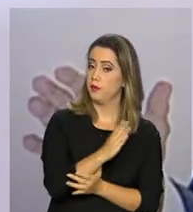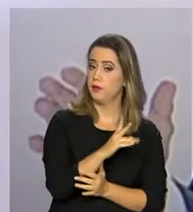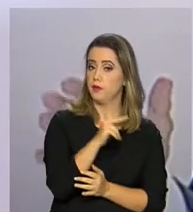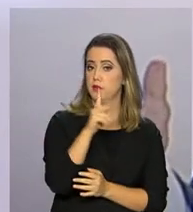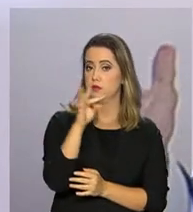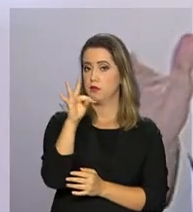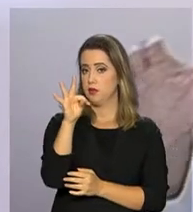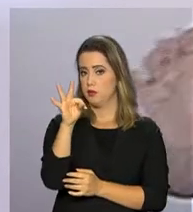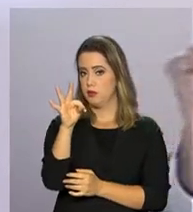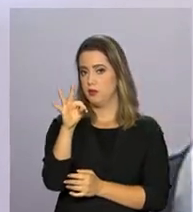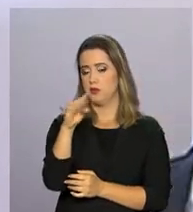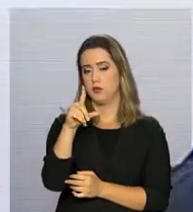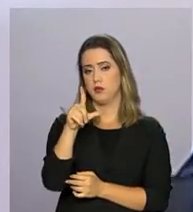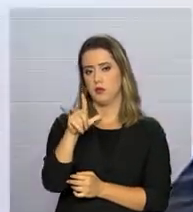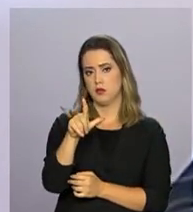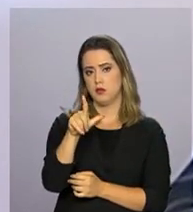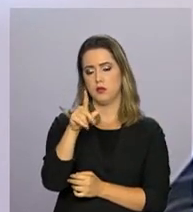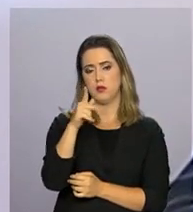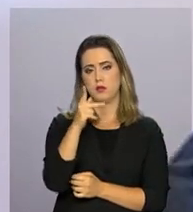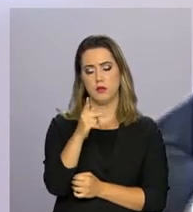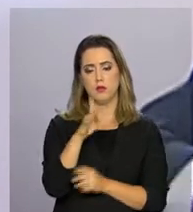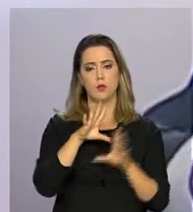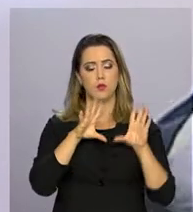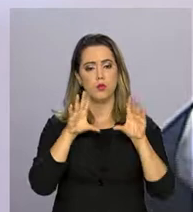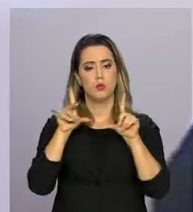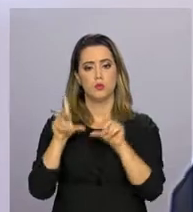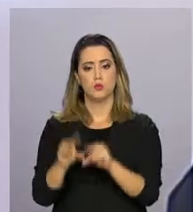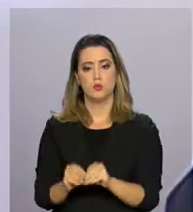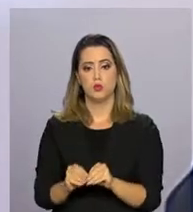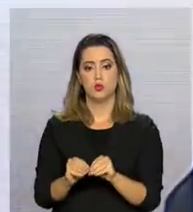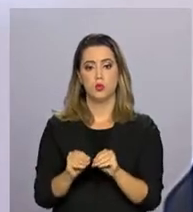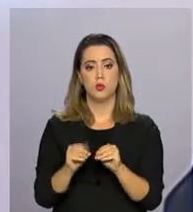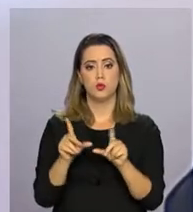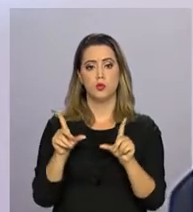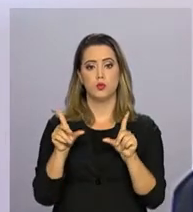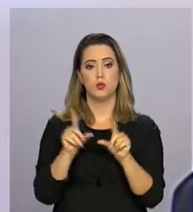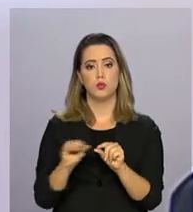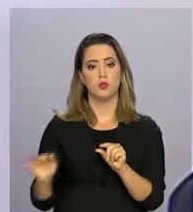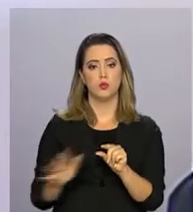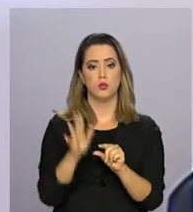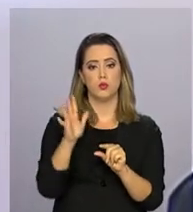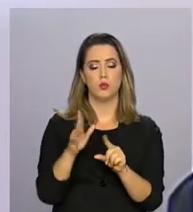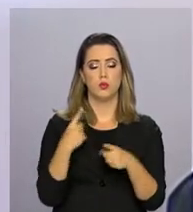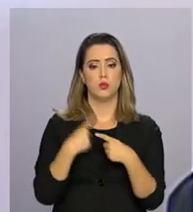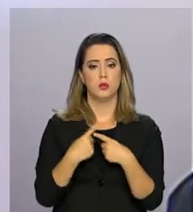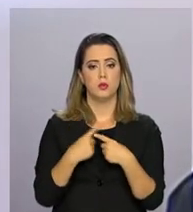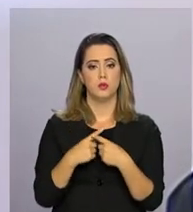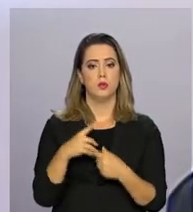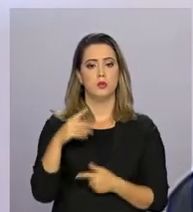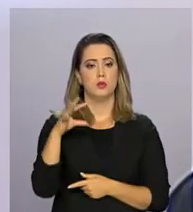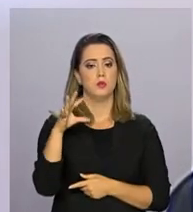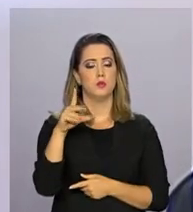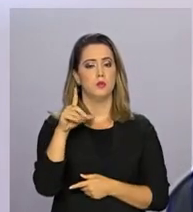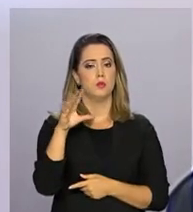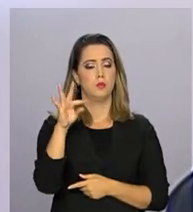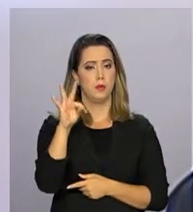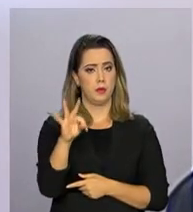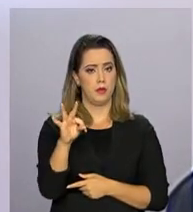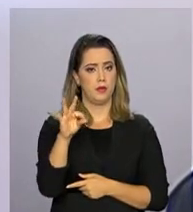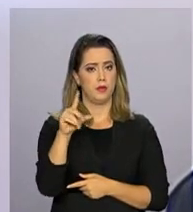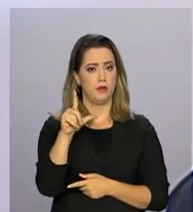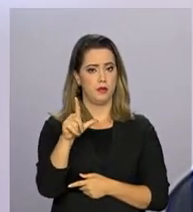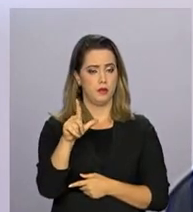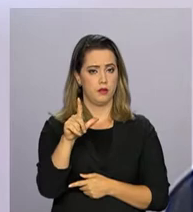conseqüente redução da inflação quer dizer há até um componente é por da